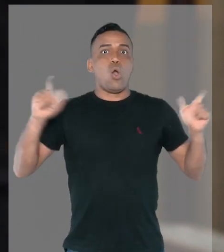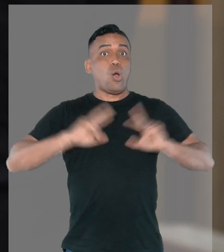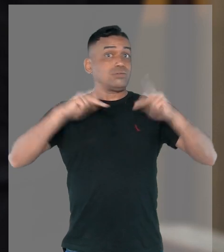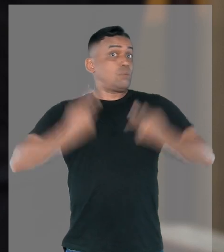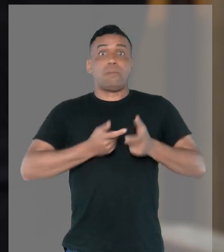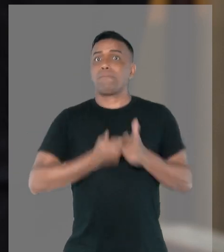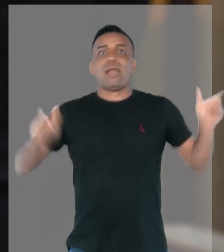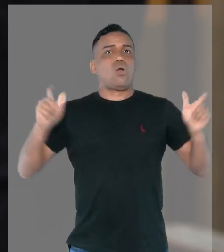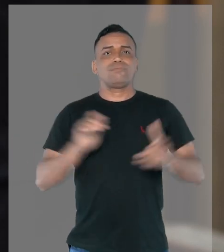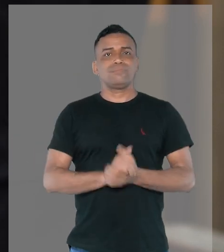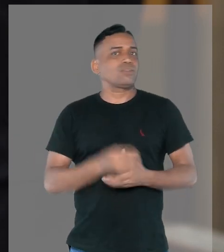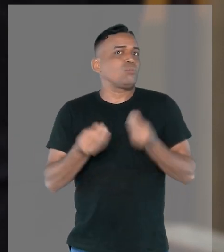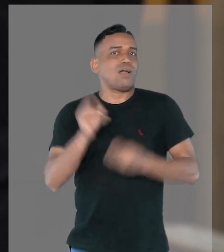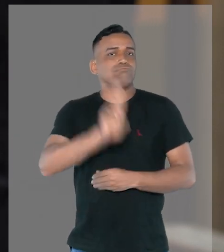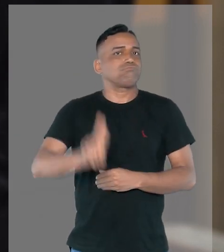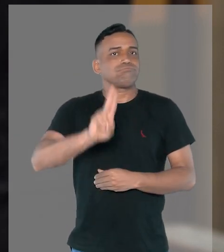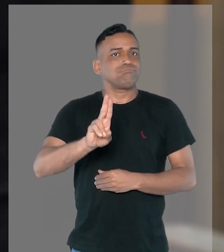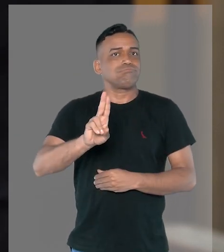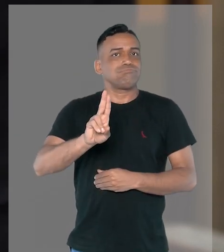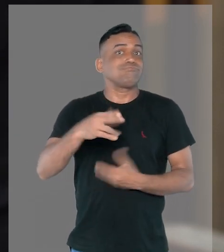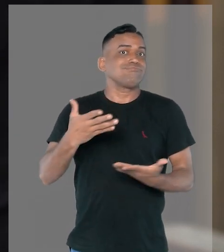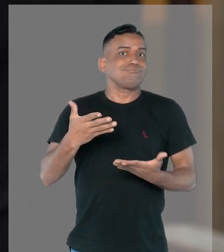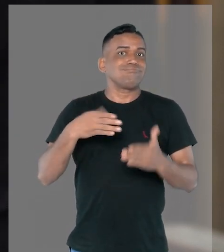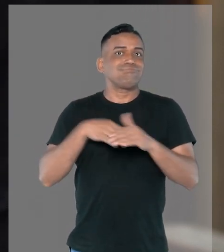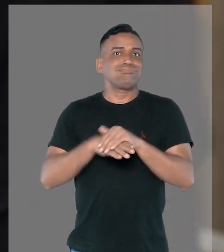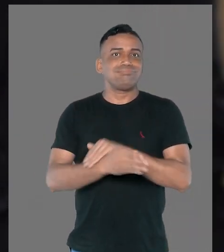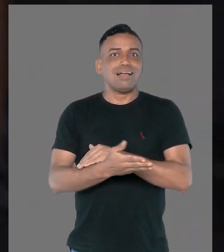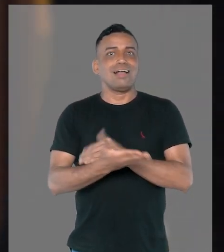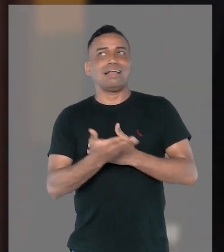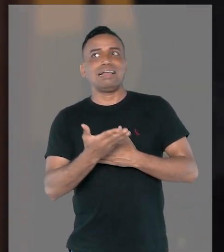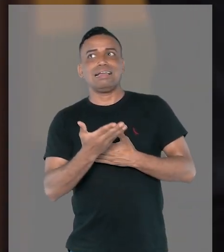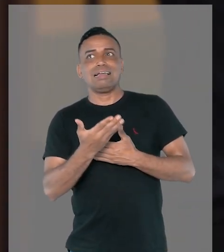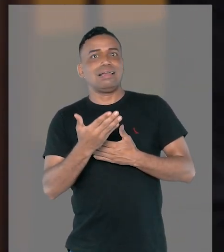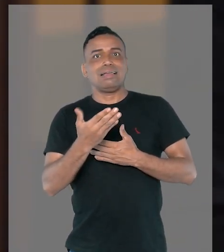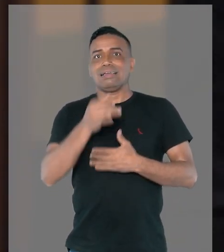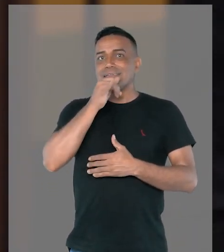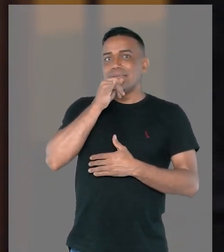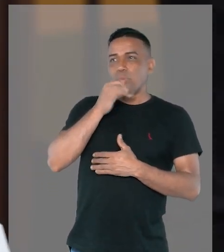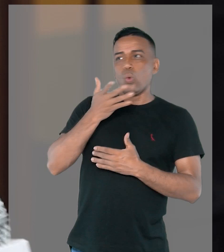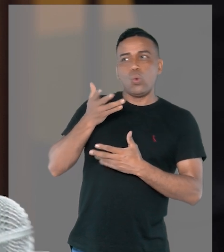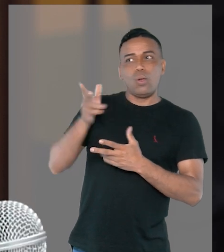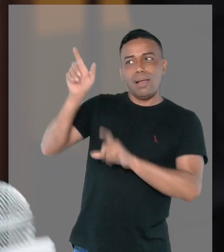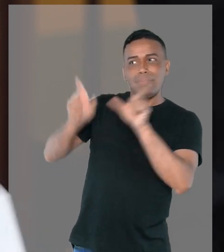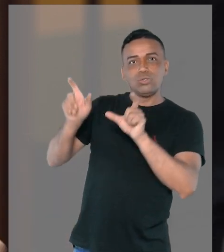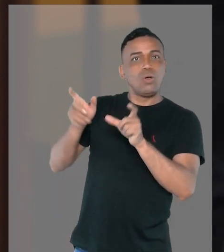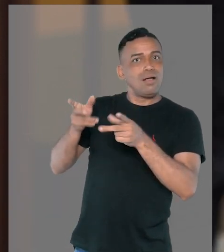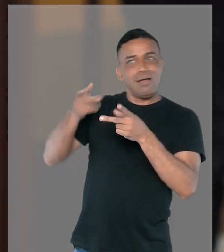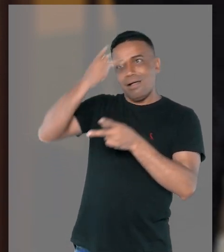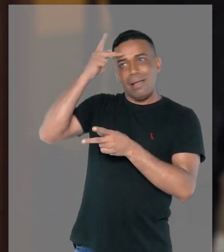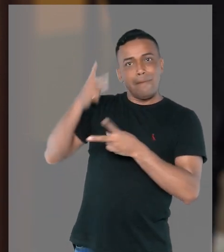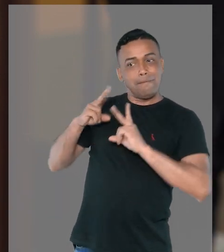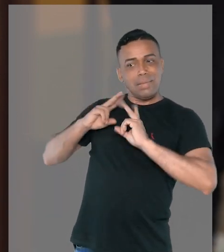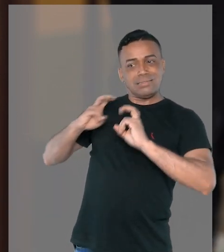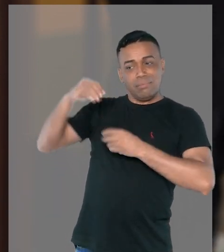isso. Então, como é que você vai usar meios hábeis, meios expedientes, para que essa pessoa perceba a